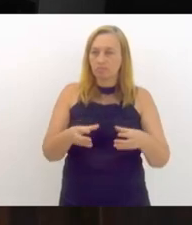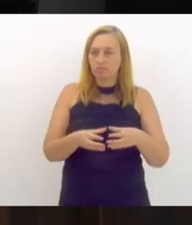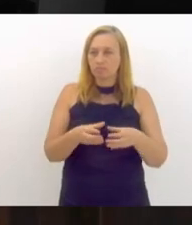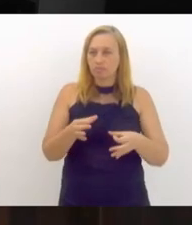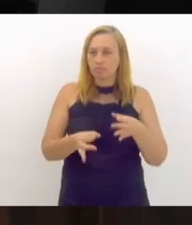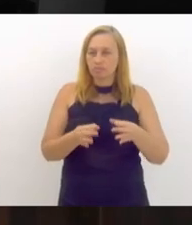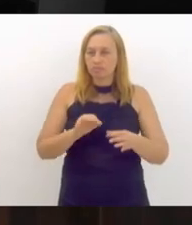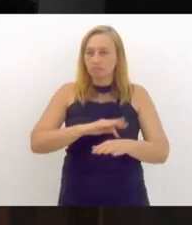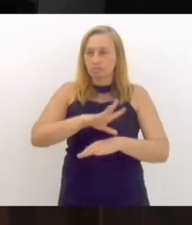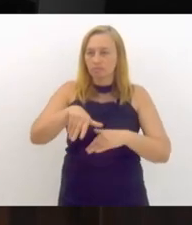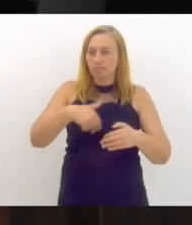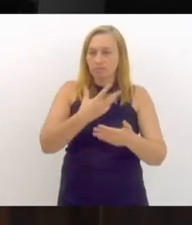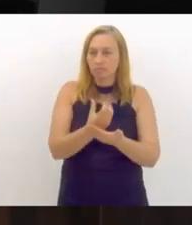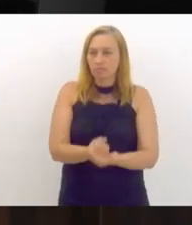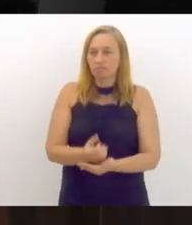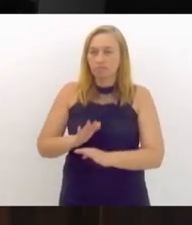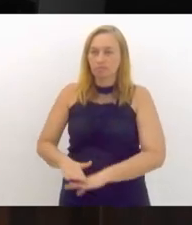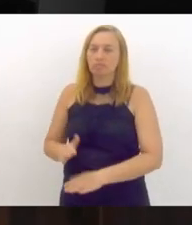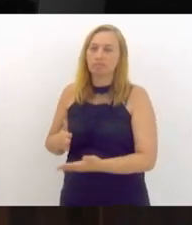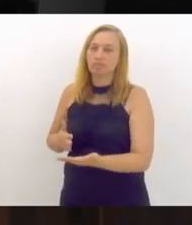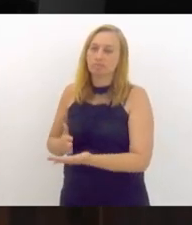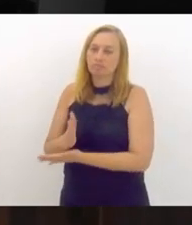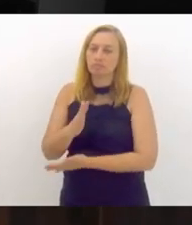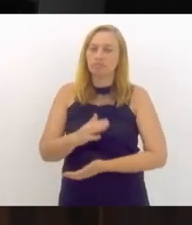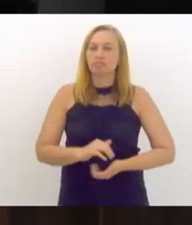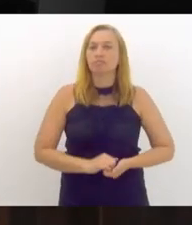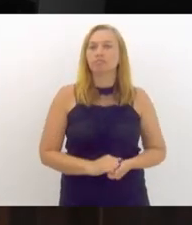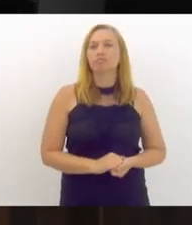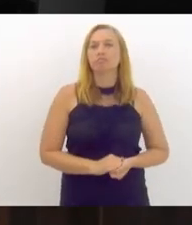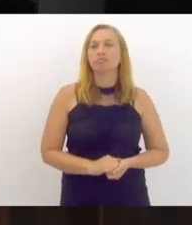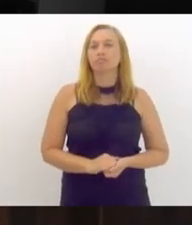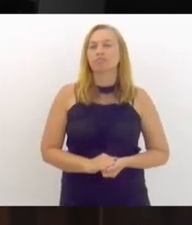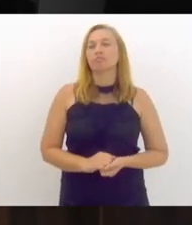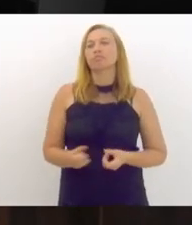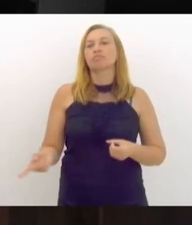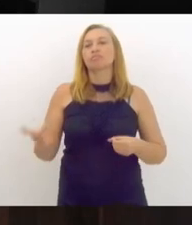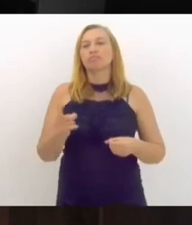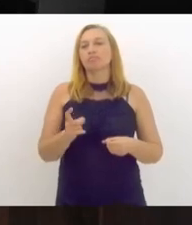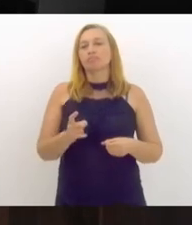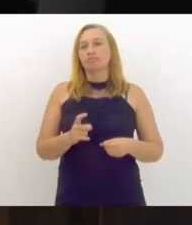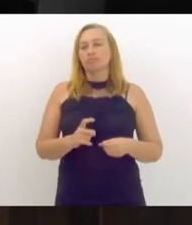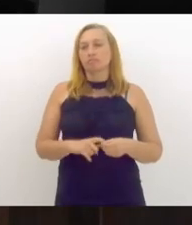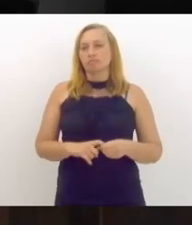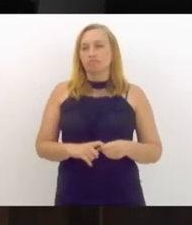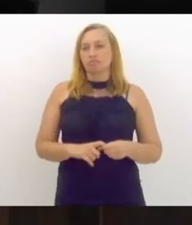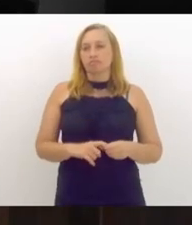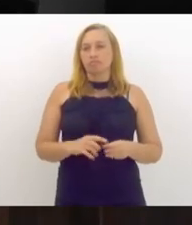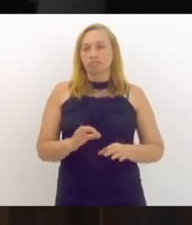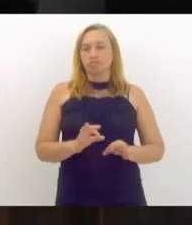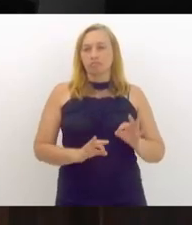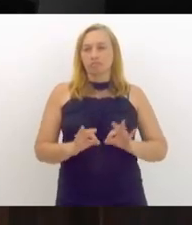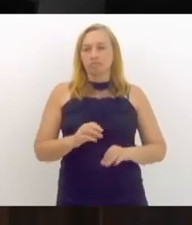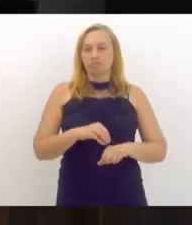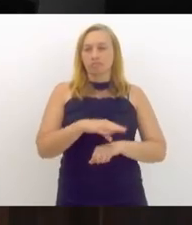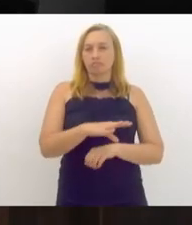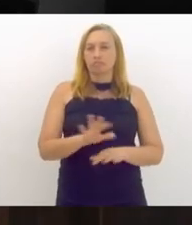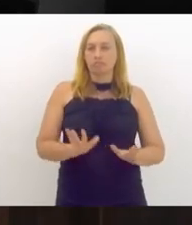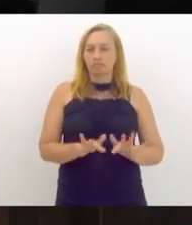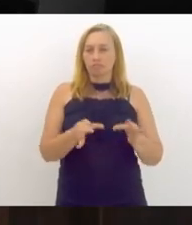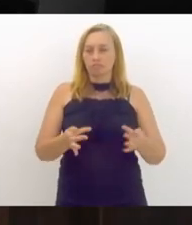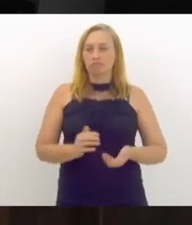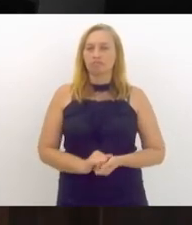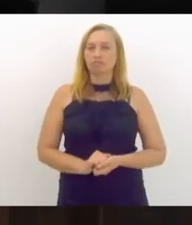Senhores que aprovam, permaneçam como estão. Aprovado, retorna ao autor para elaborar a indicação